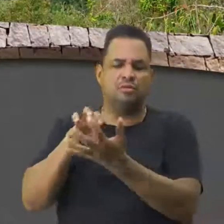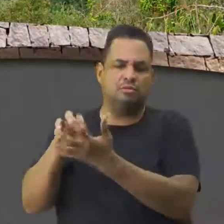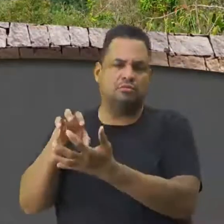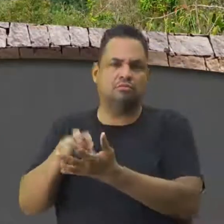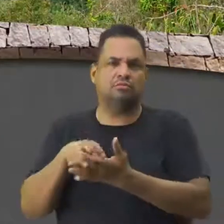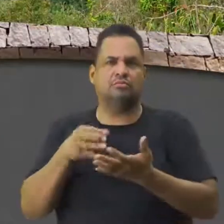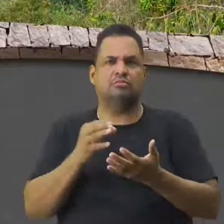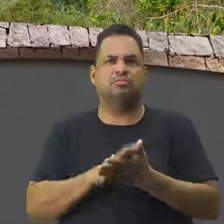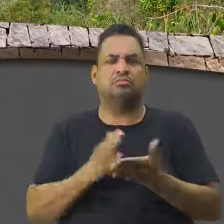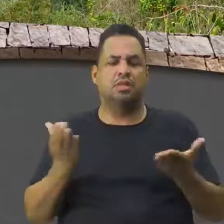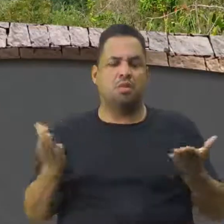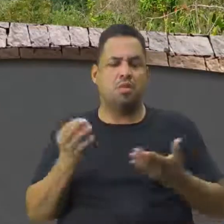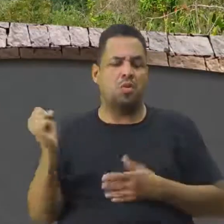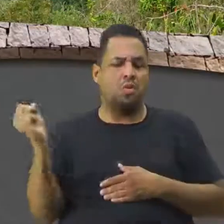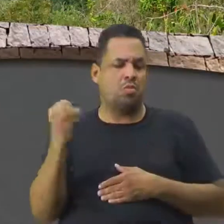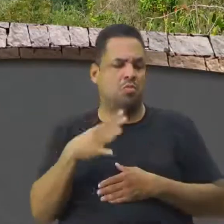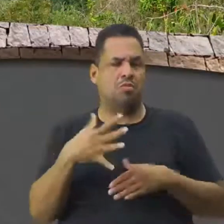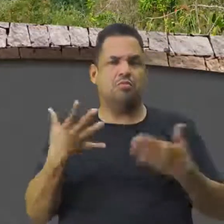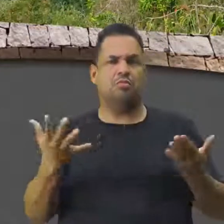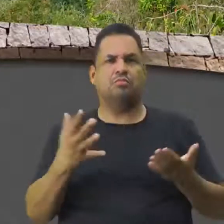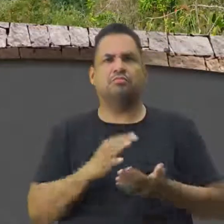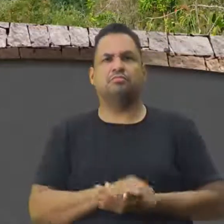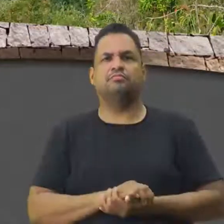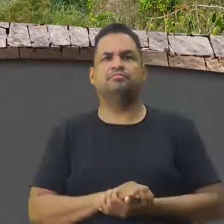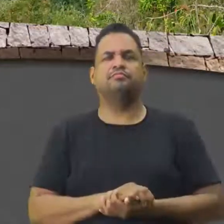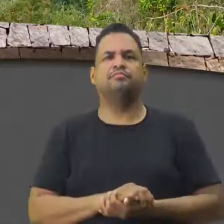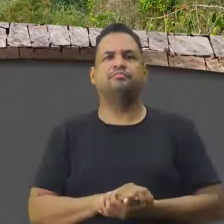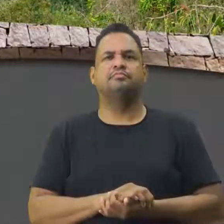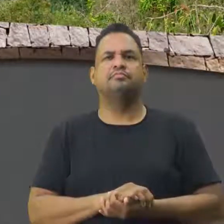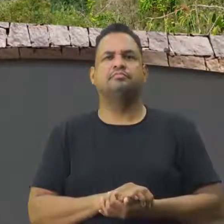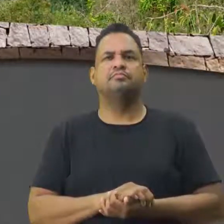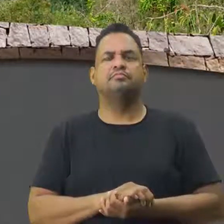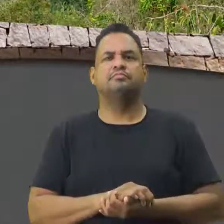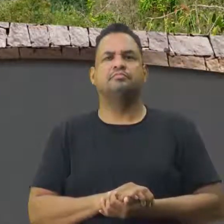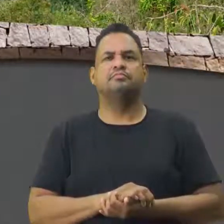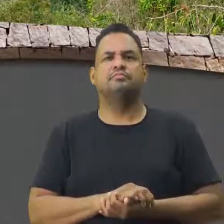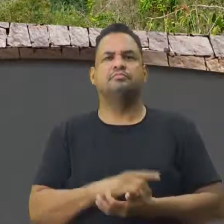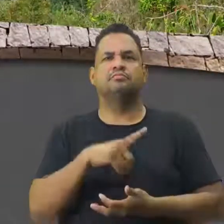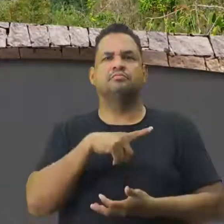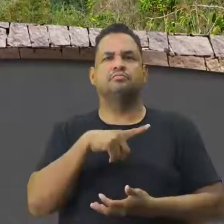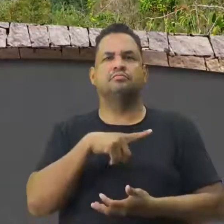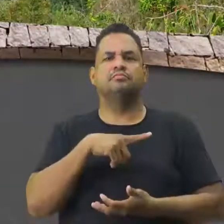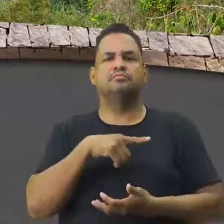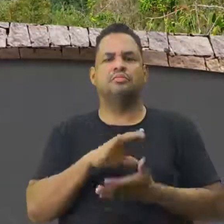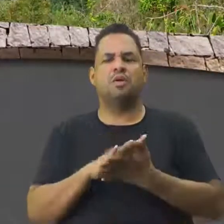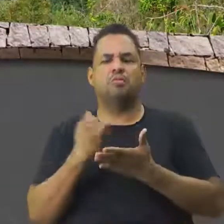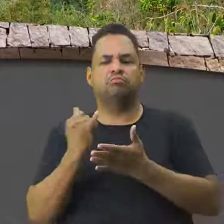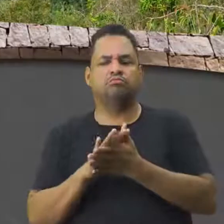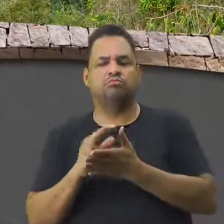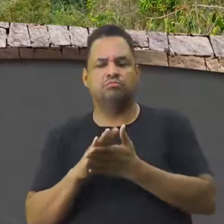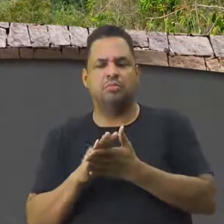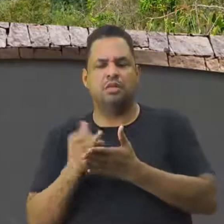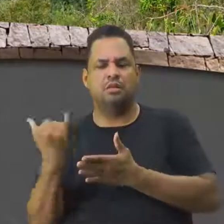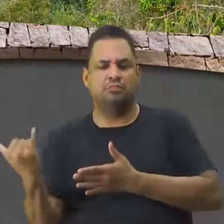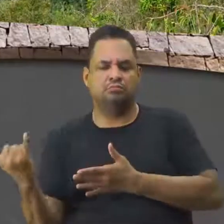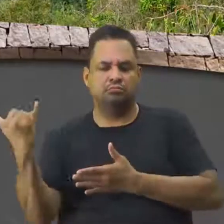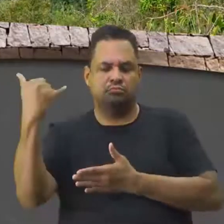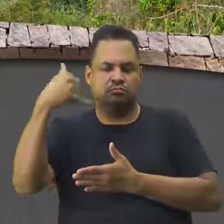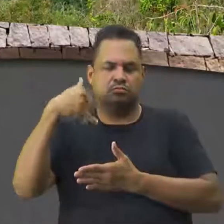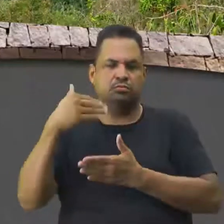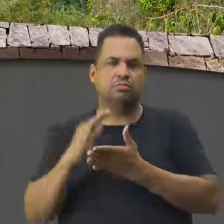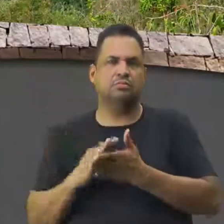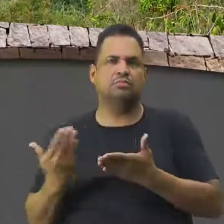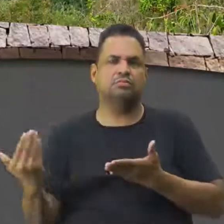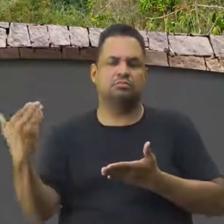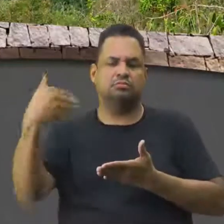colonização recente. E a colonização recente vem com uma grande migração que eu já falei para vocês em aula passada,